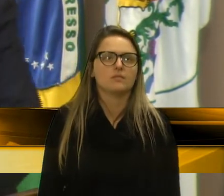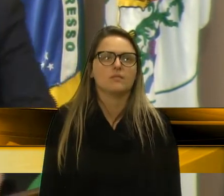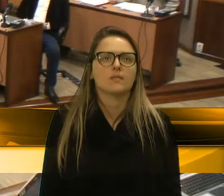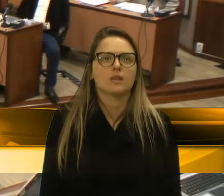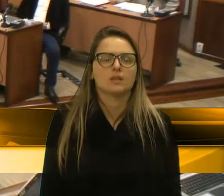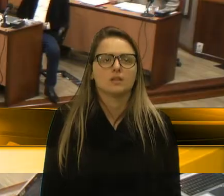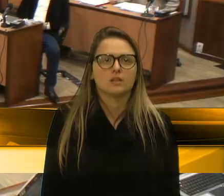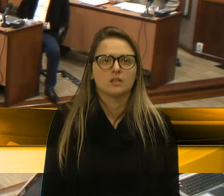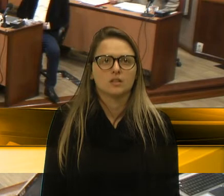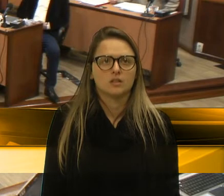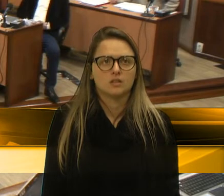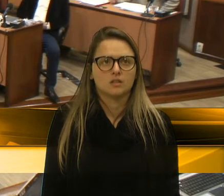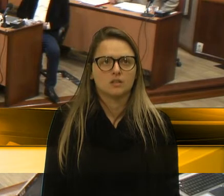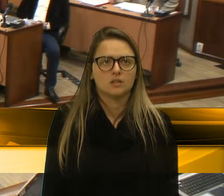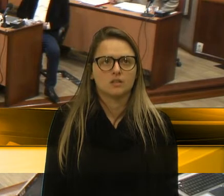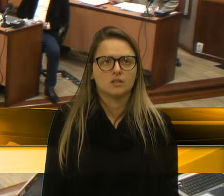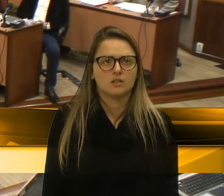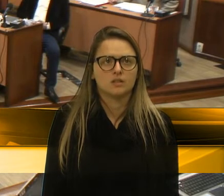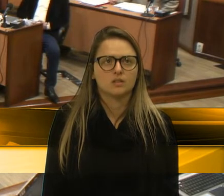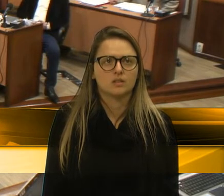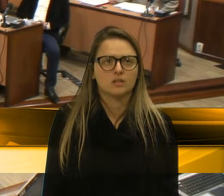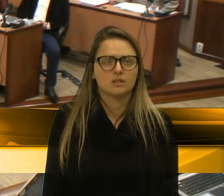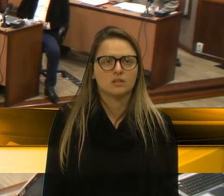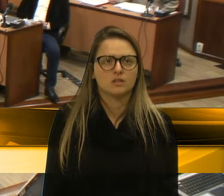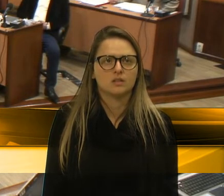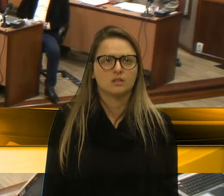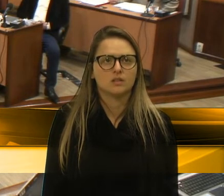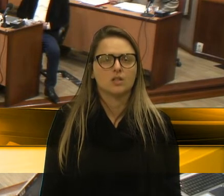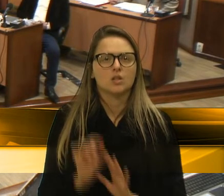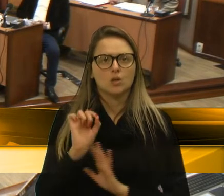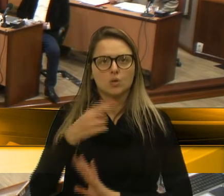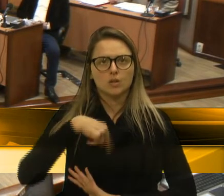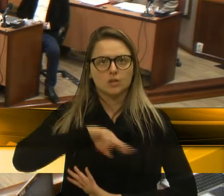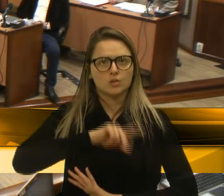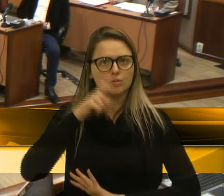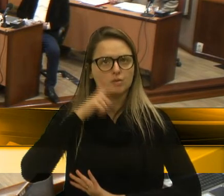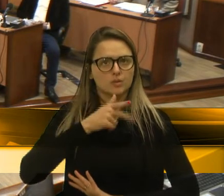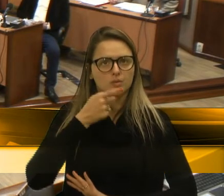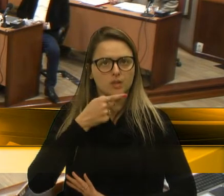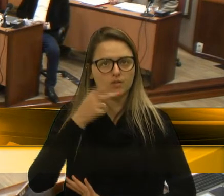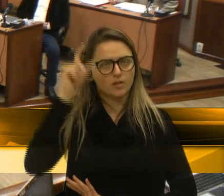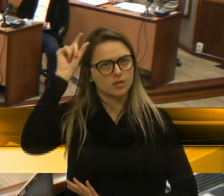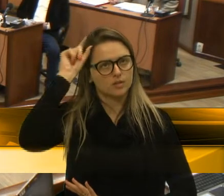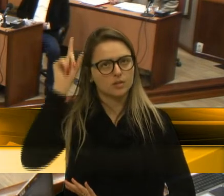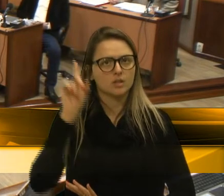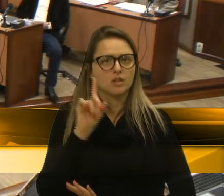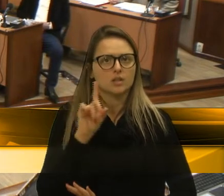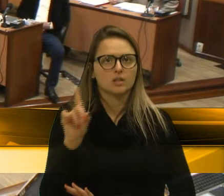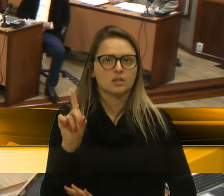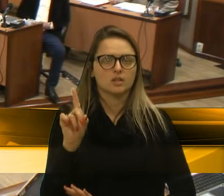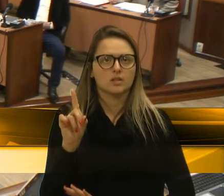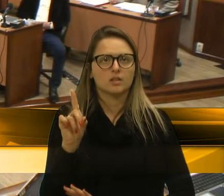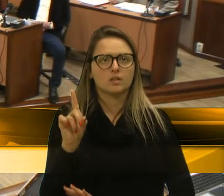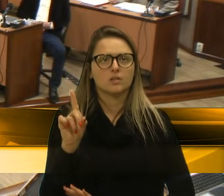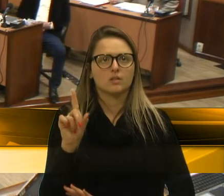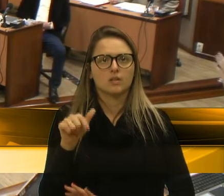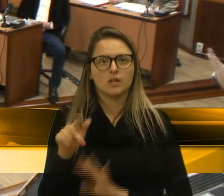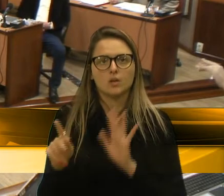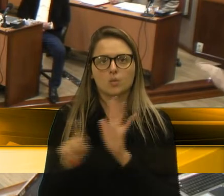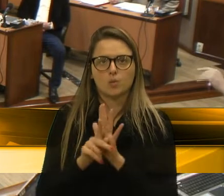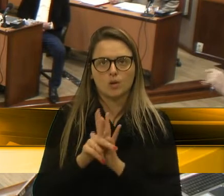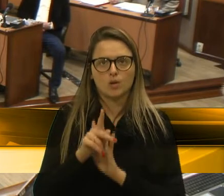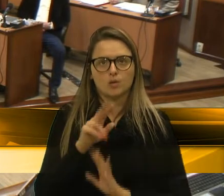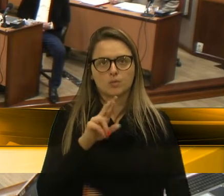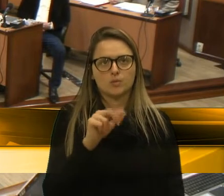O áudio, vereador Beltrão, que nós tivemos acesso, não foi via Intercept, foi via o Rafael Bado, que